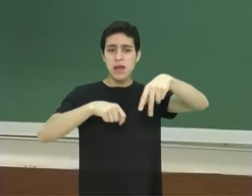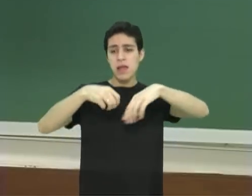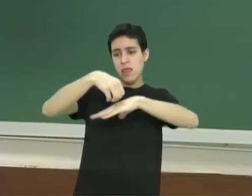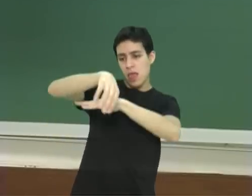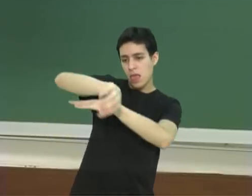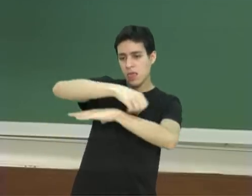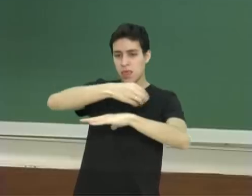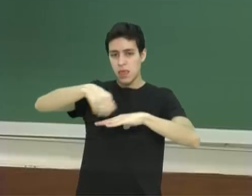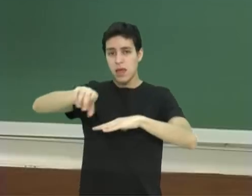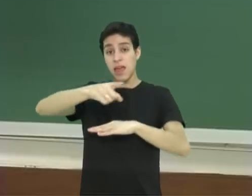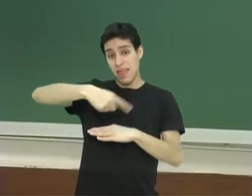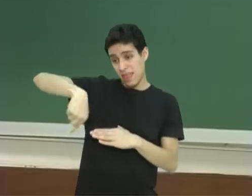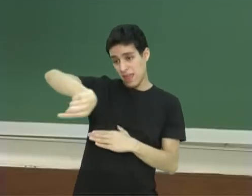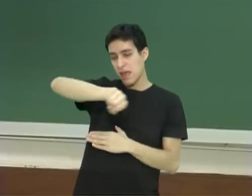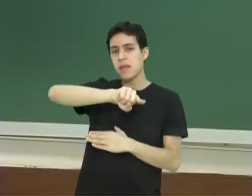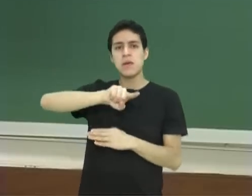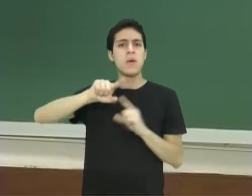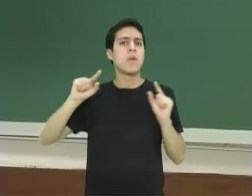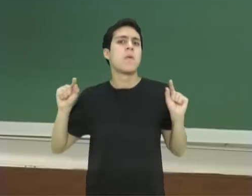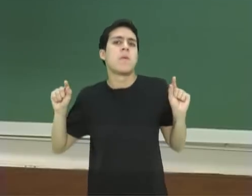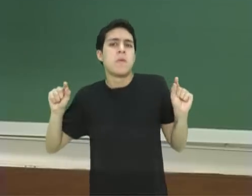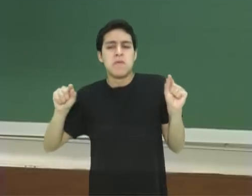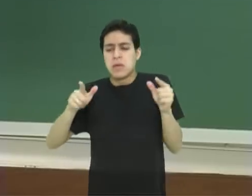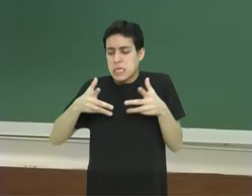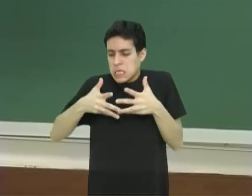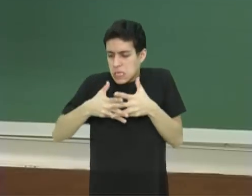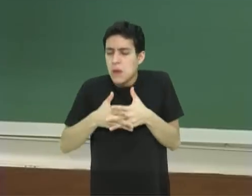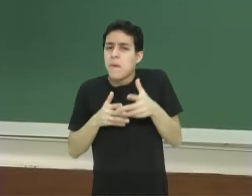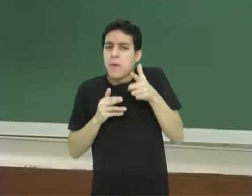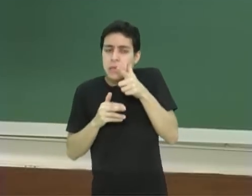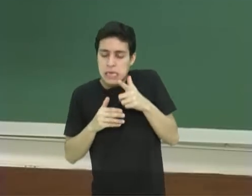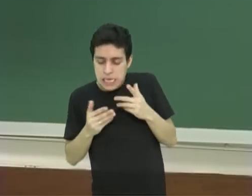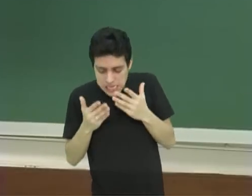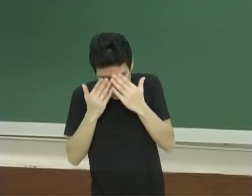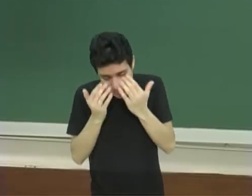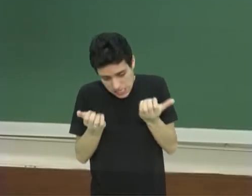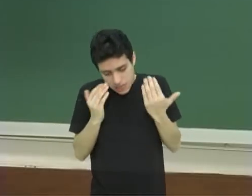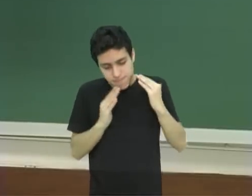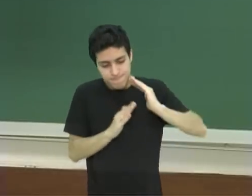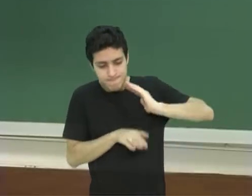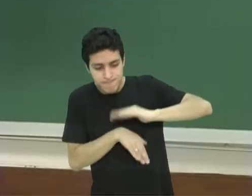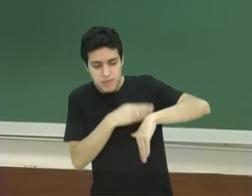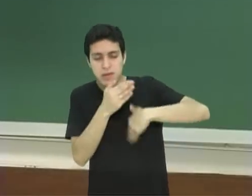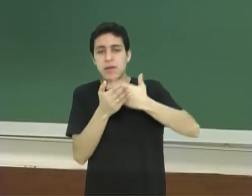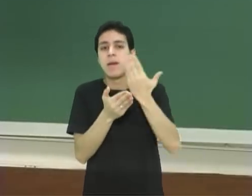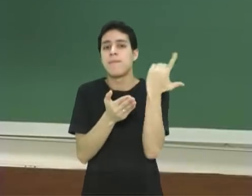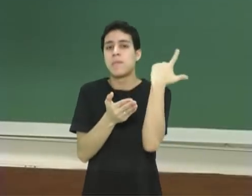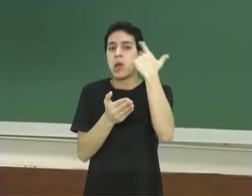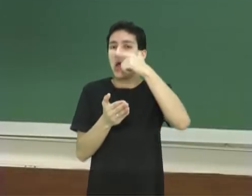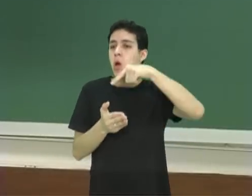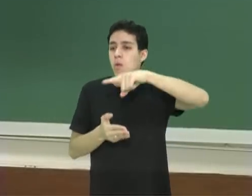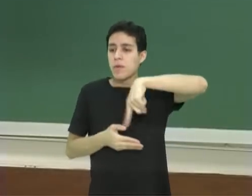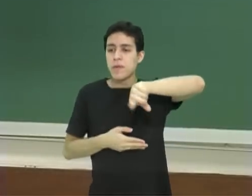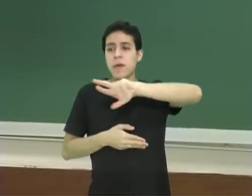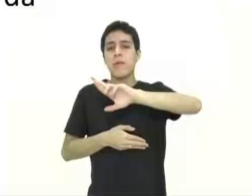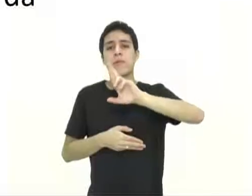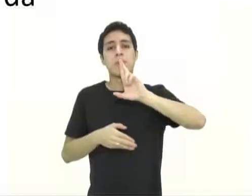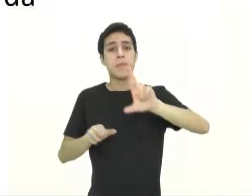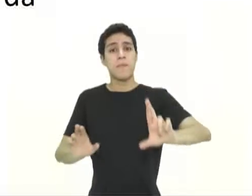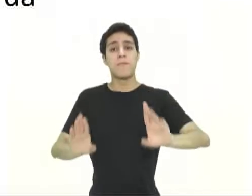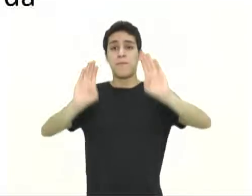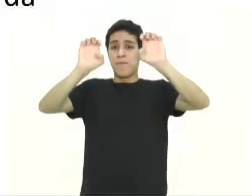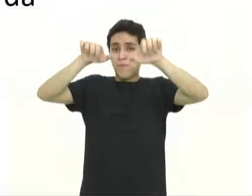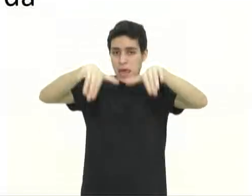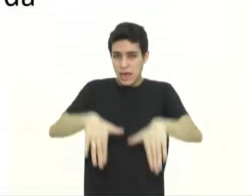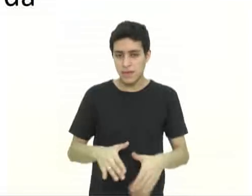passaram por cima aí de muitos conflitos ao longo da história do continente europeu para chegar nesse resultado, né?